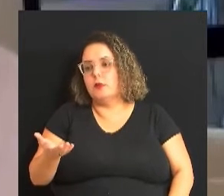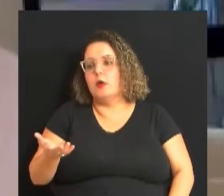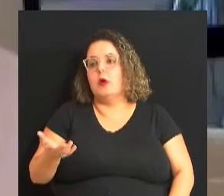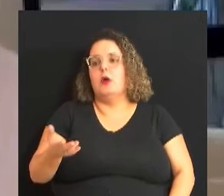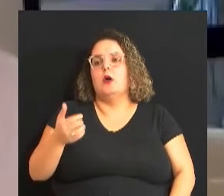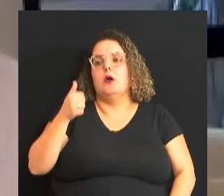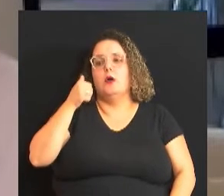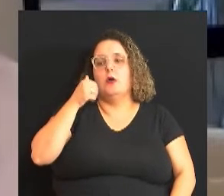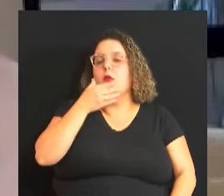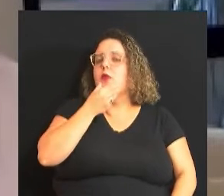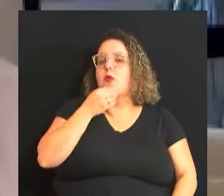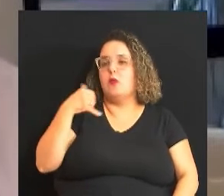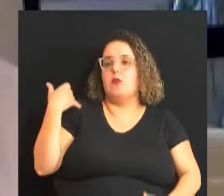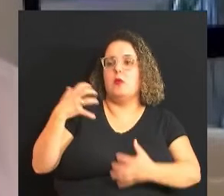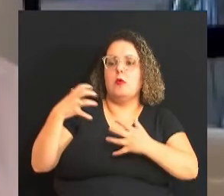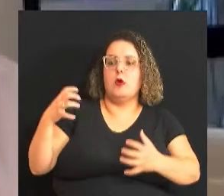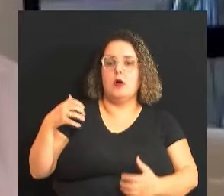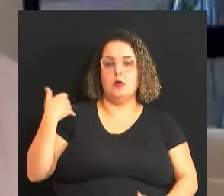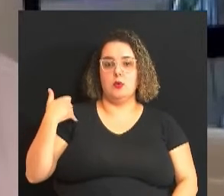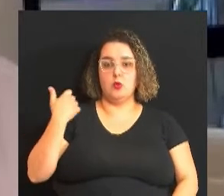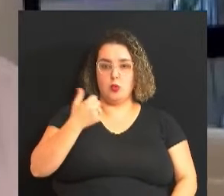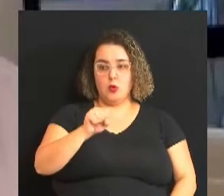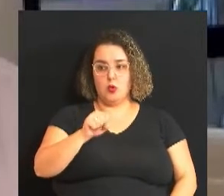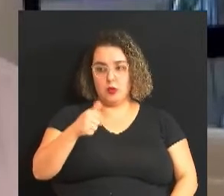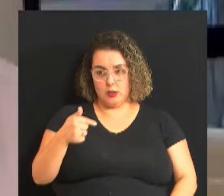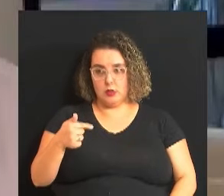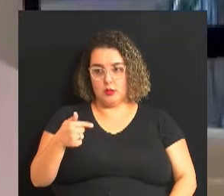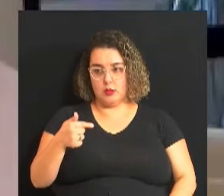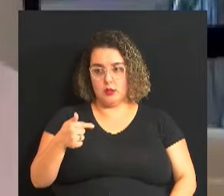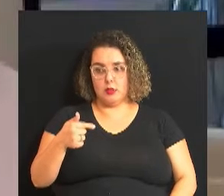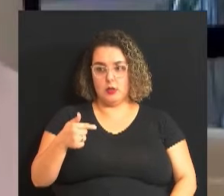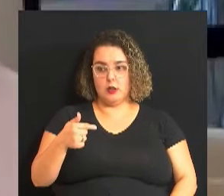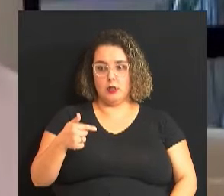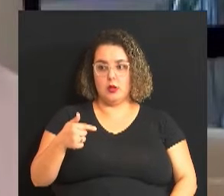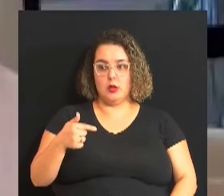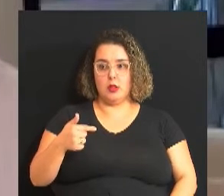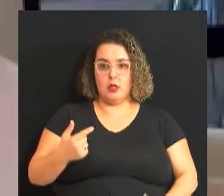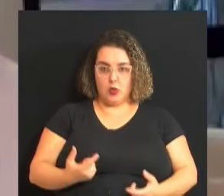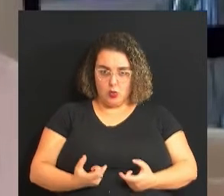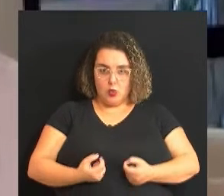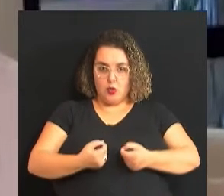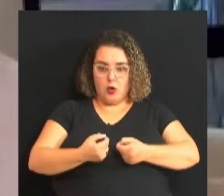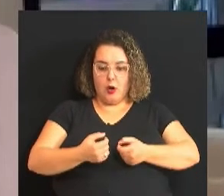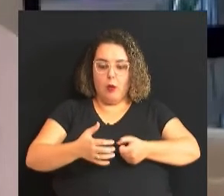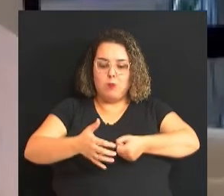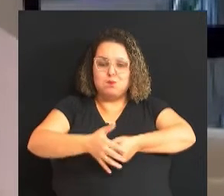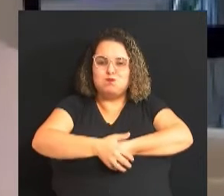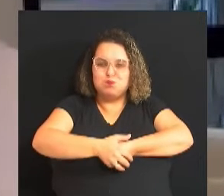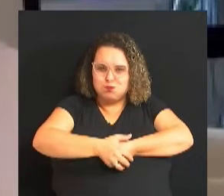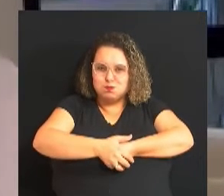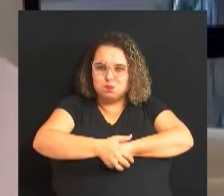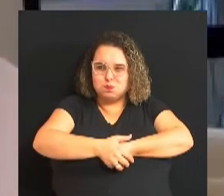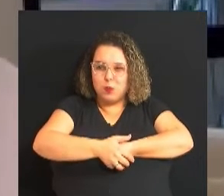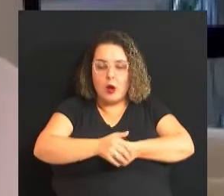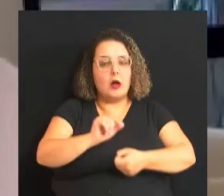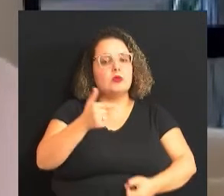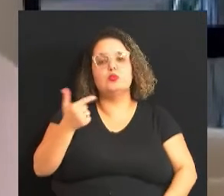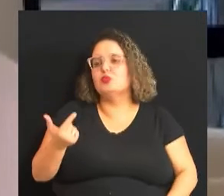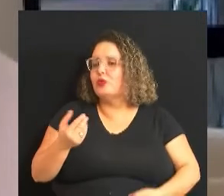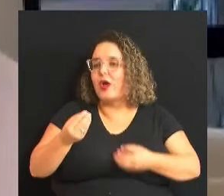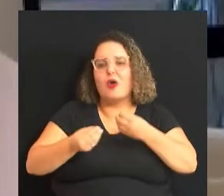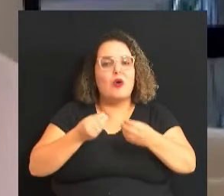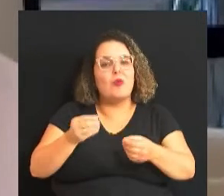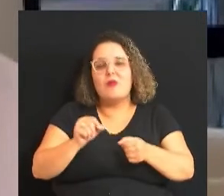de 87 anos de idade, ele está obstruído, com um tumor obstruído, não dá para fazer uma operação muito grande